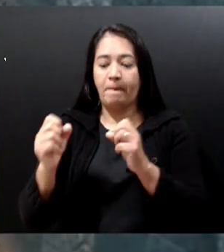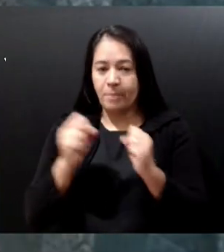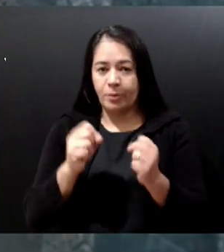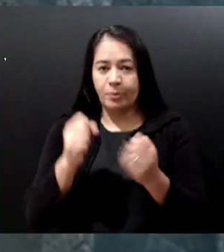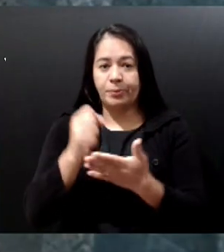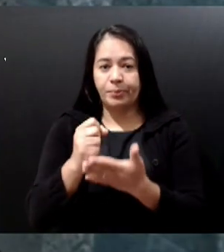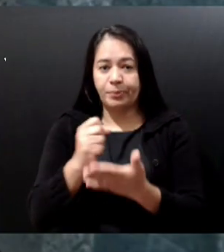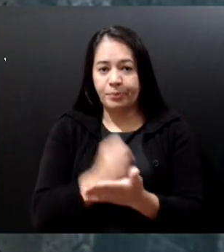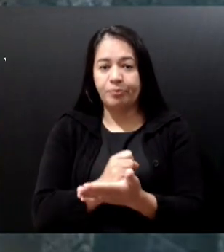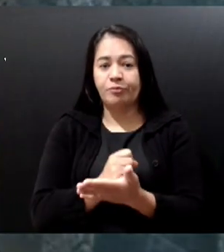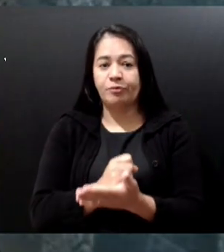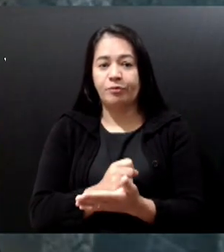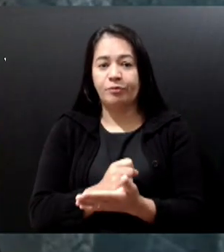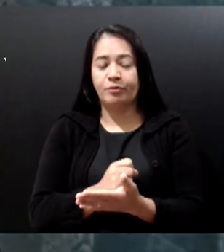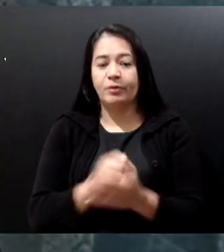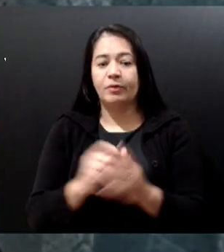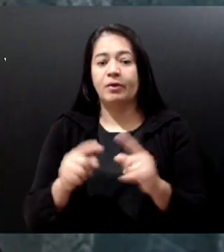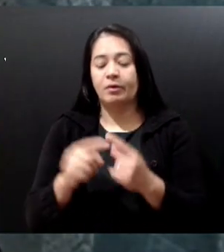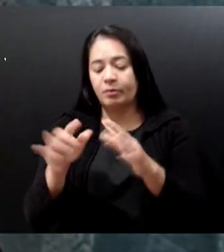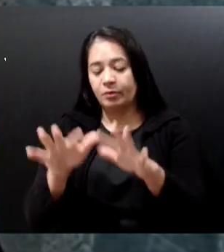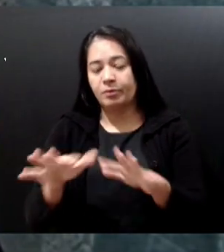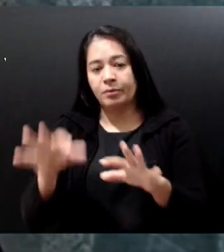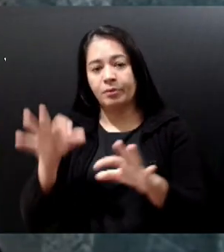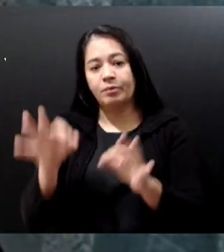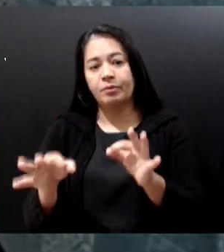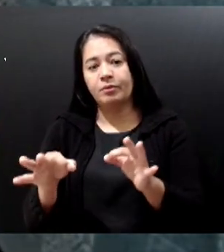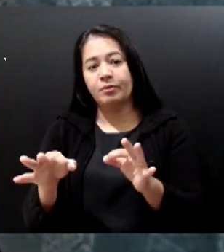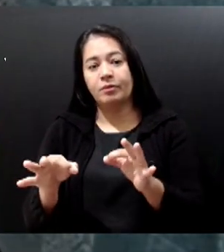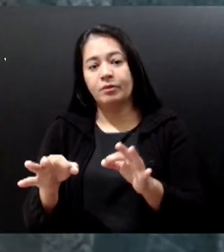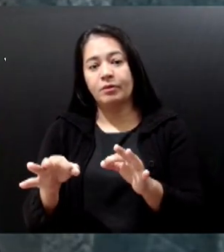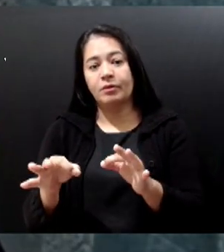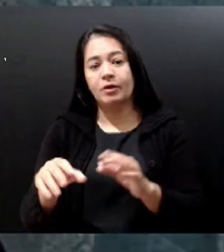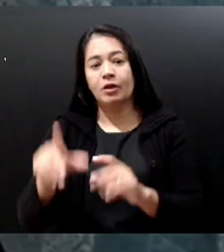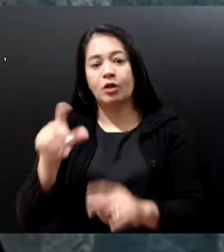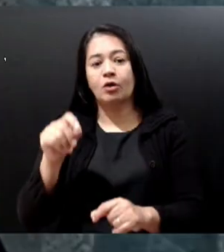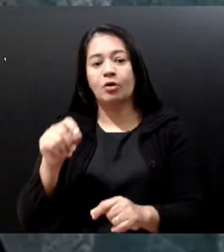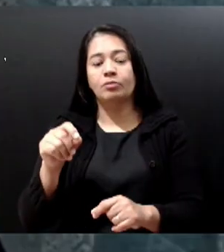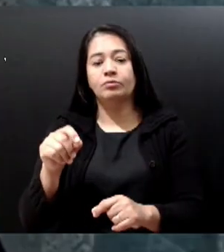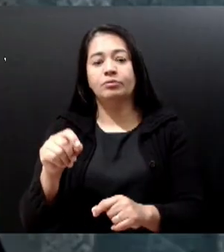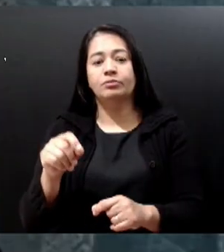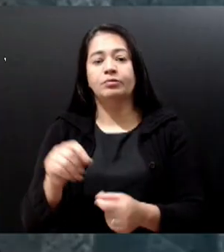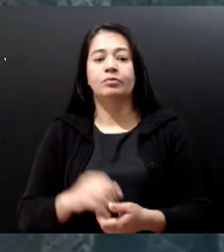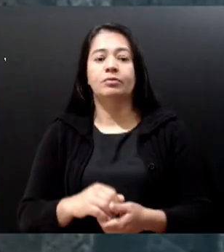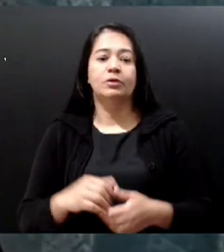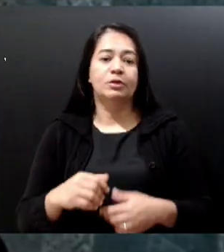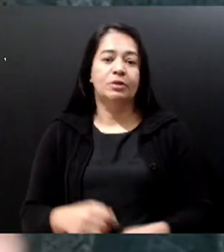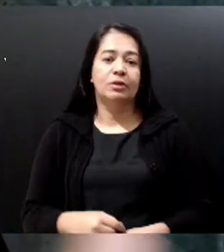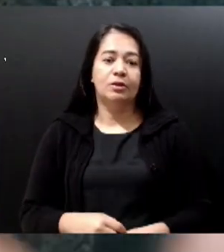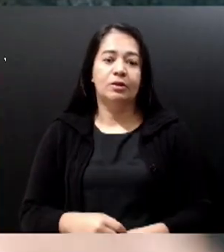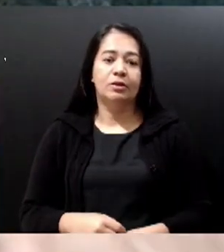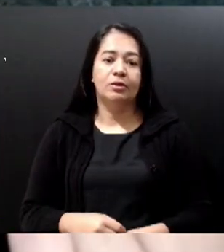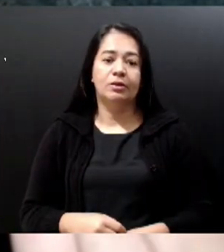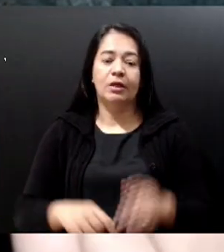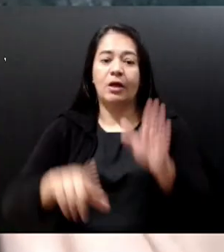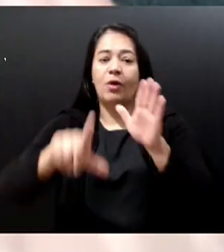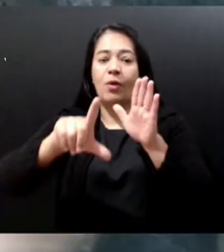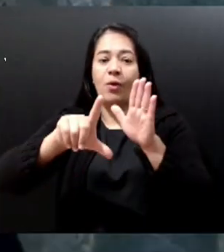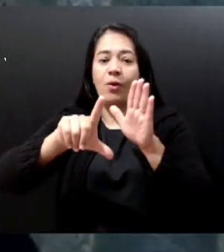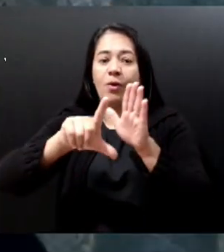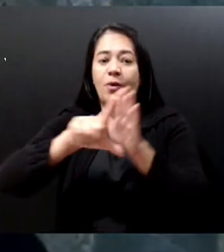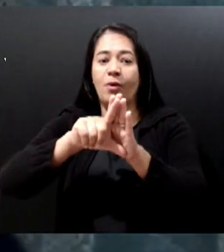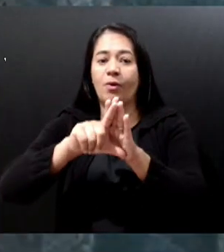legal, precisa decidir o caso concreto. Então, não existe uma lei, mas existe uma jurisprudência que construiu